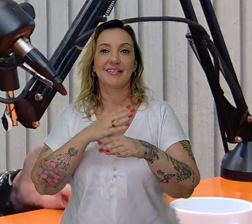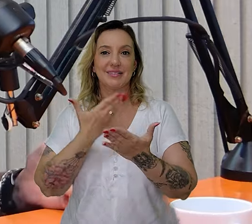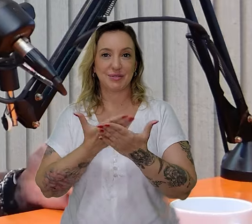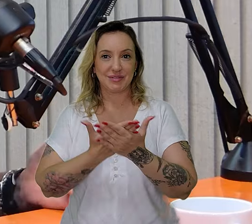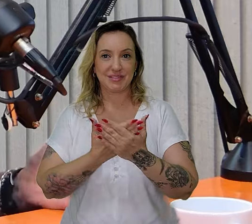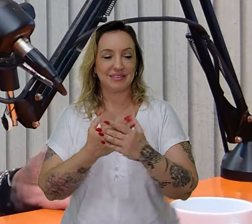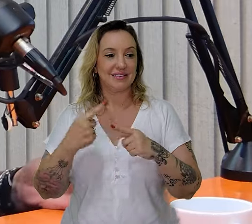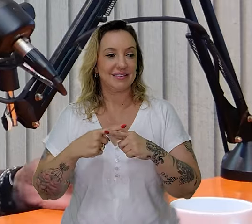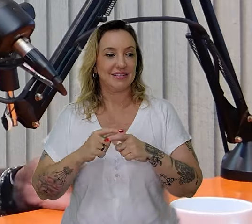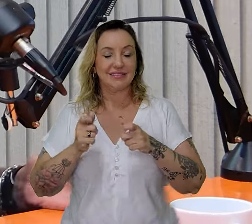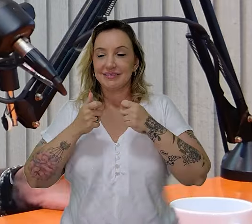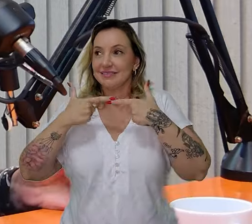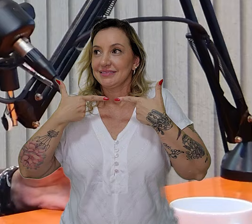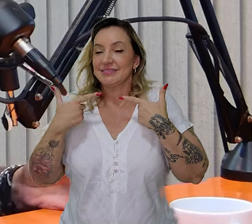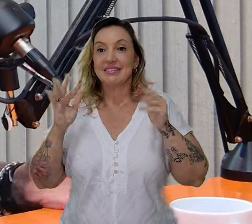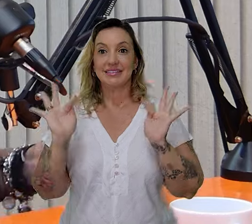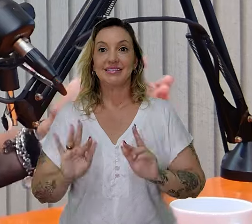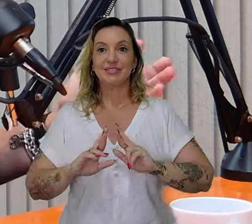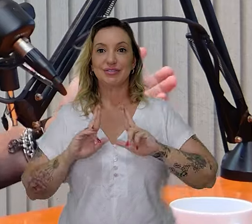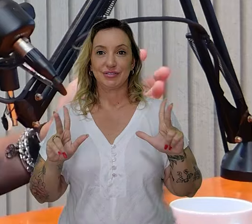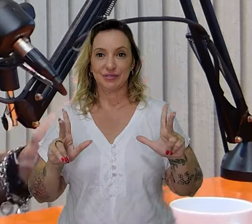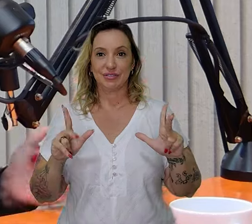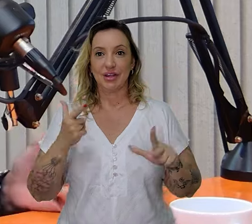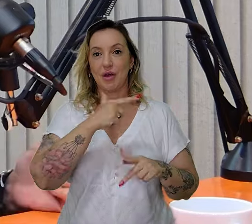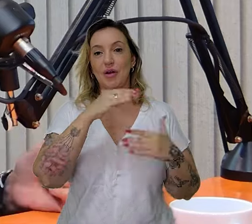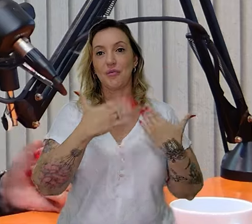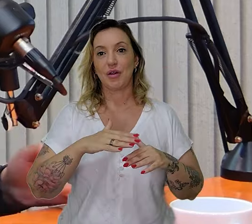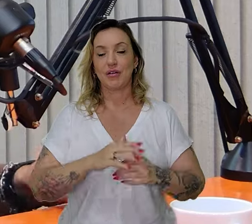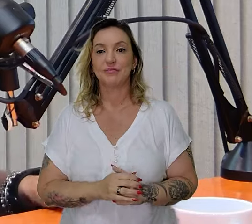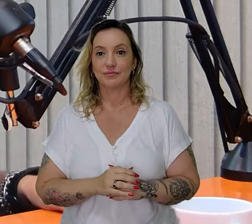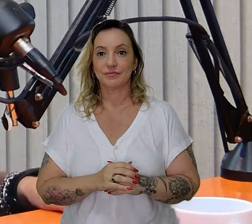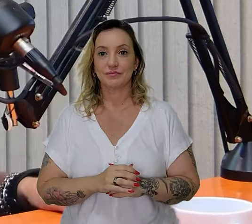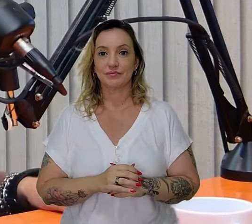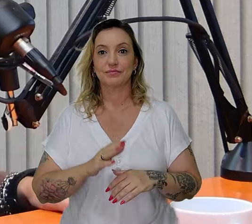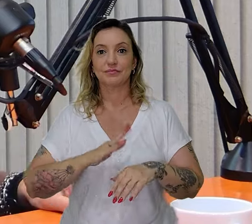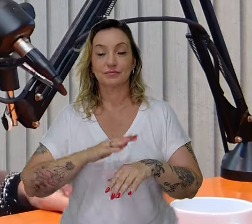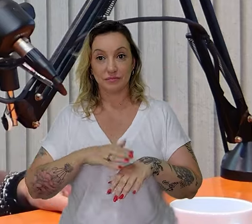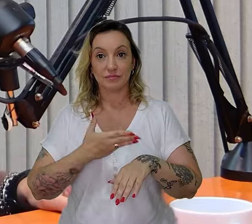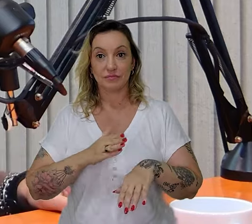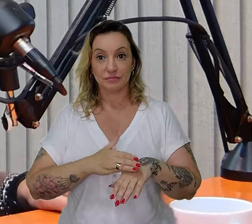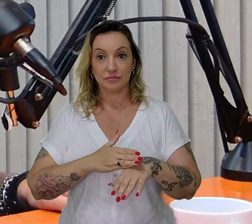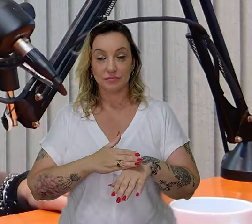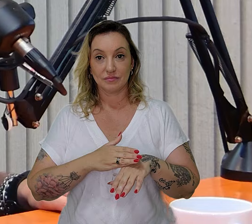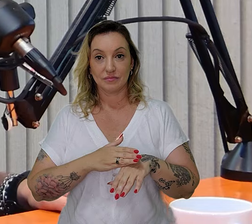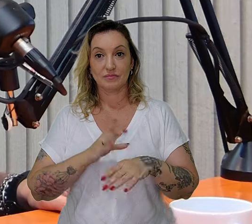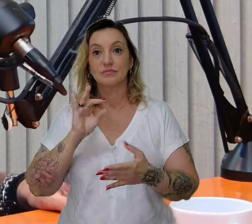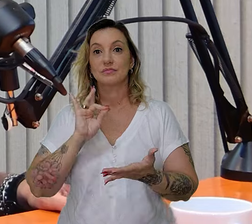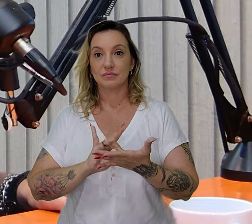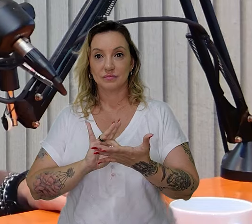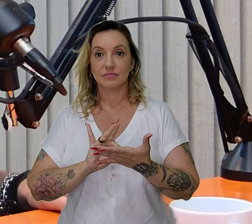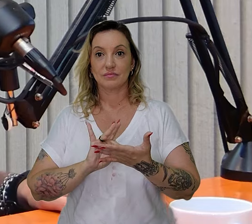fazer porque você saiu completamente diferente das outras provas e ter feito esse exercício vocacional